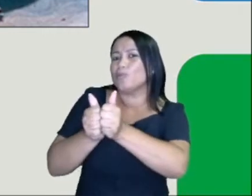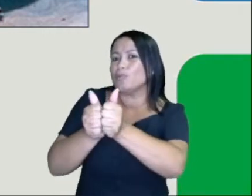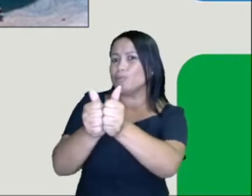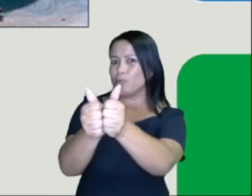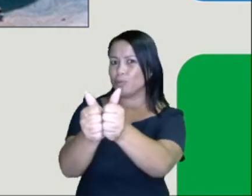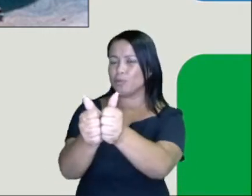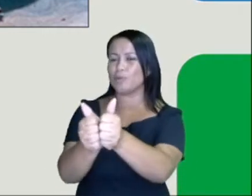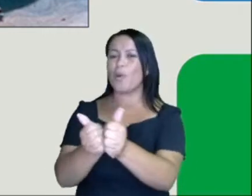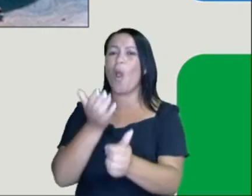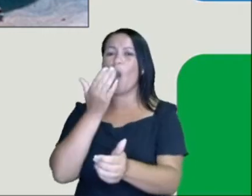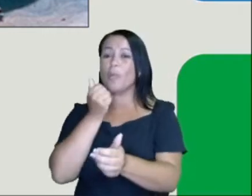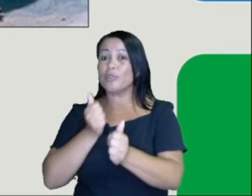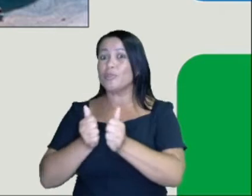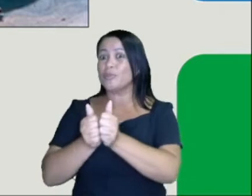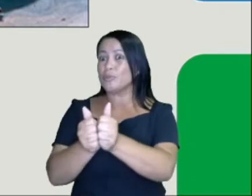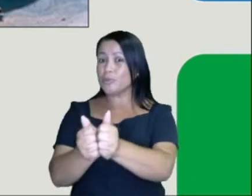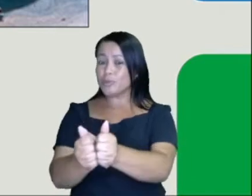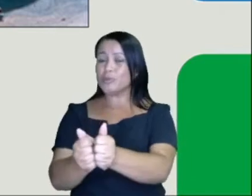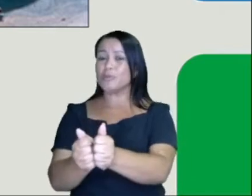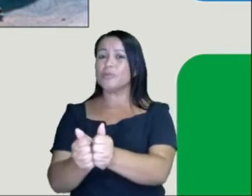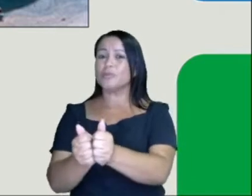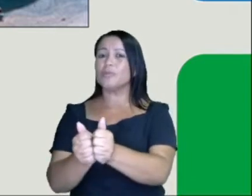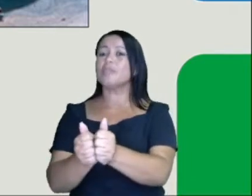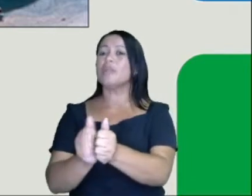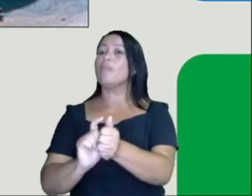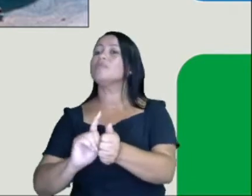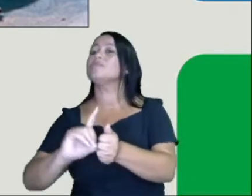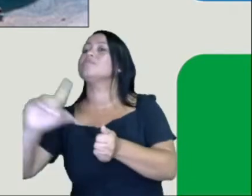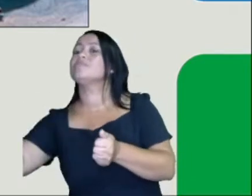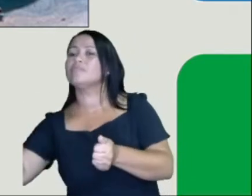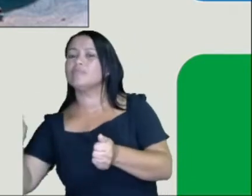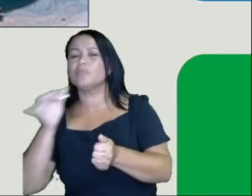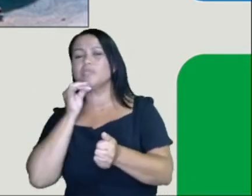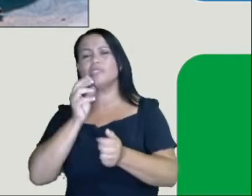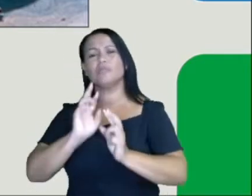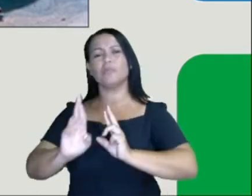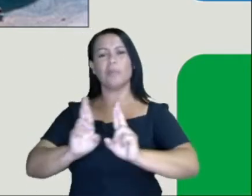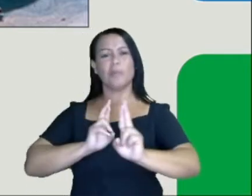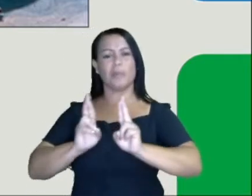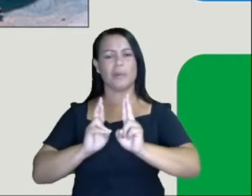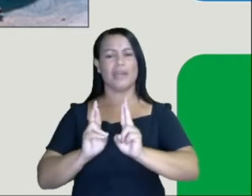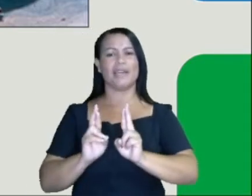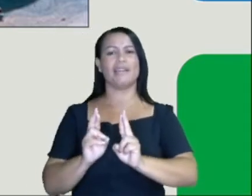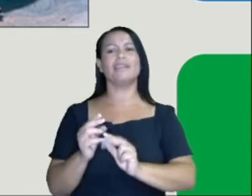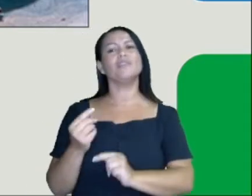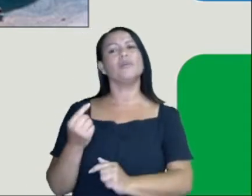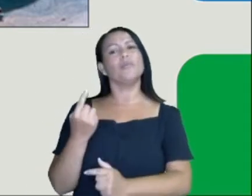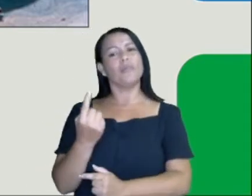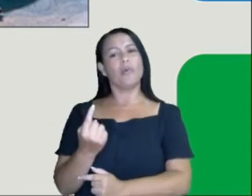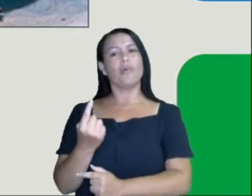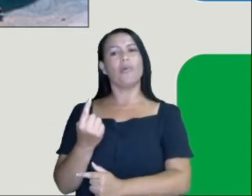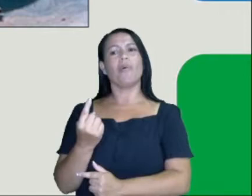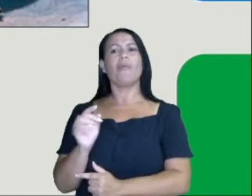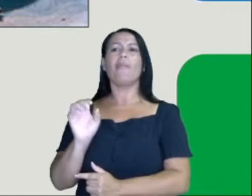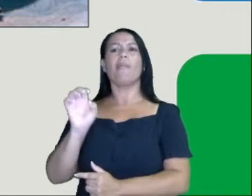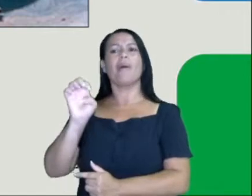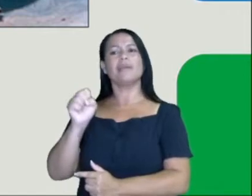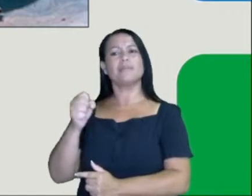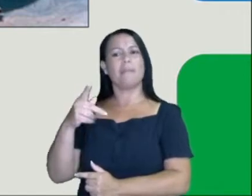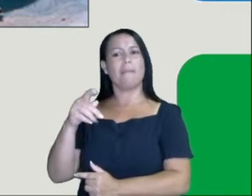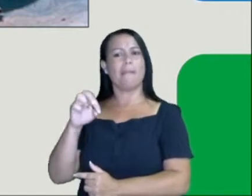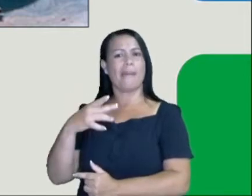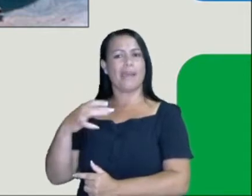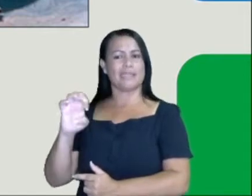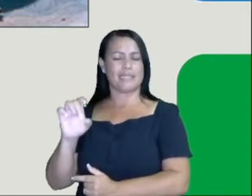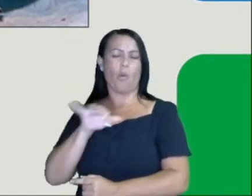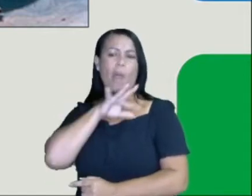beneficia-se do seu alimento e vai embora. Então, são a relação na qual uma espécie beneficia-se,